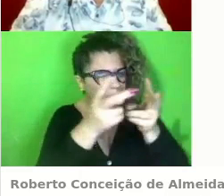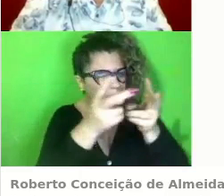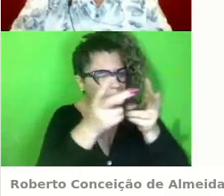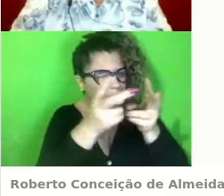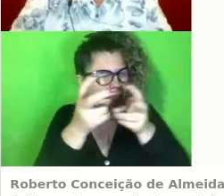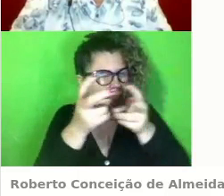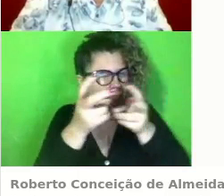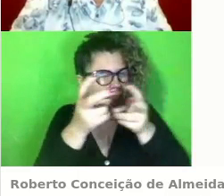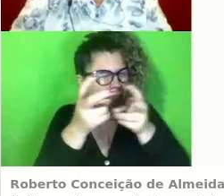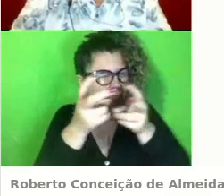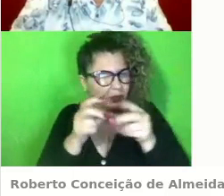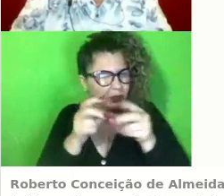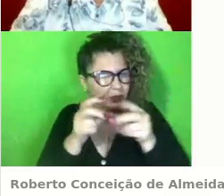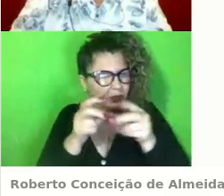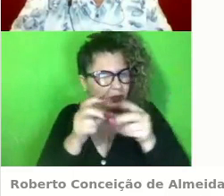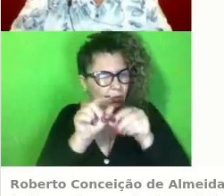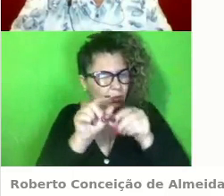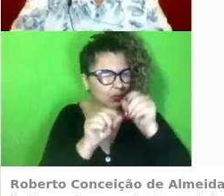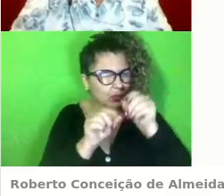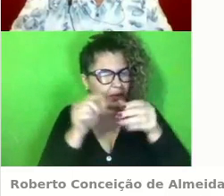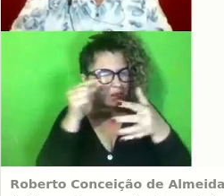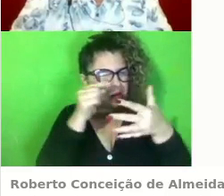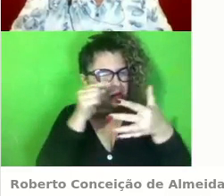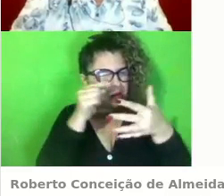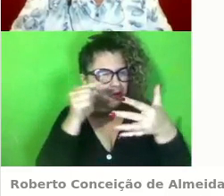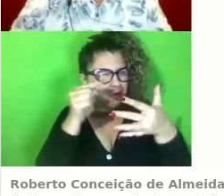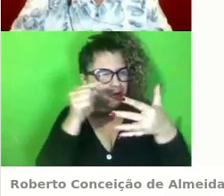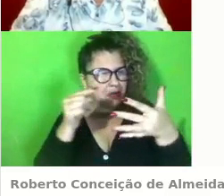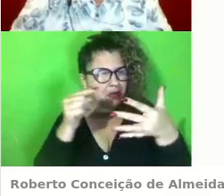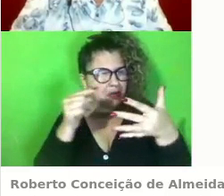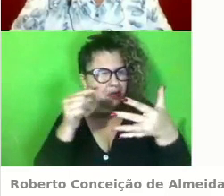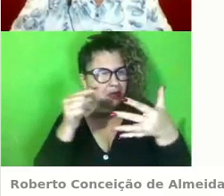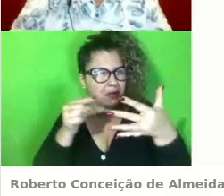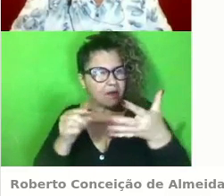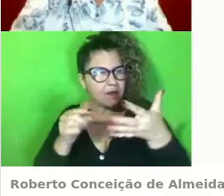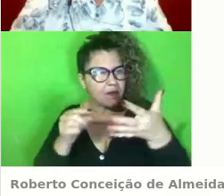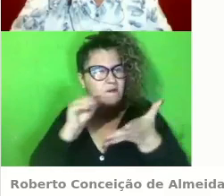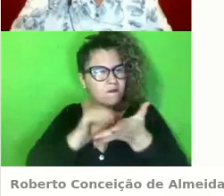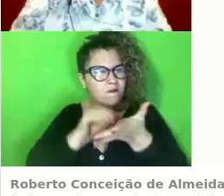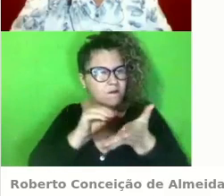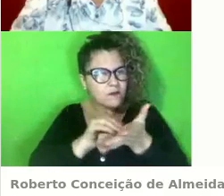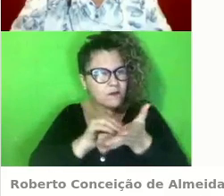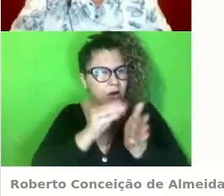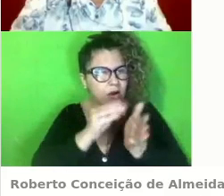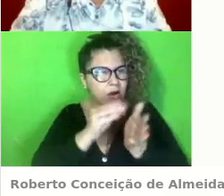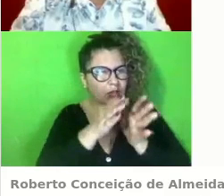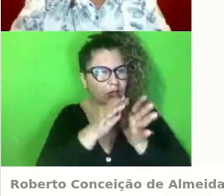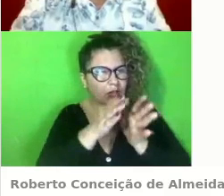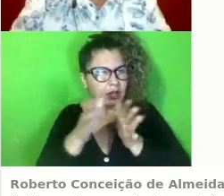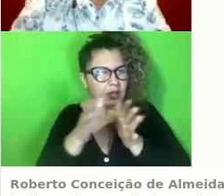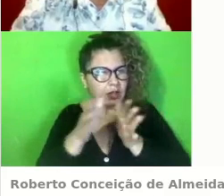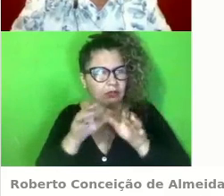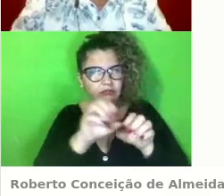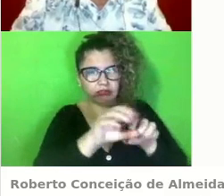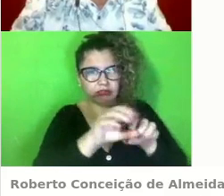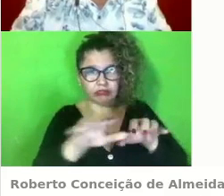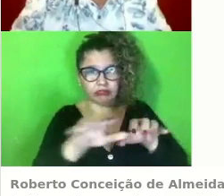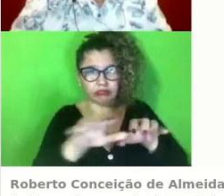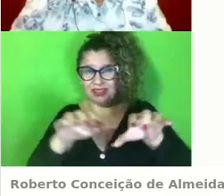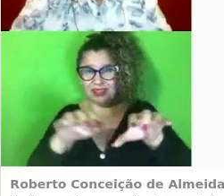De acessibilidade de alguns alunos, né? Às vezes